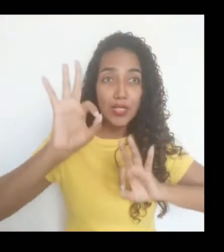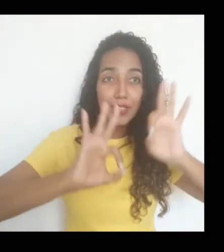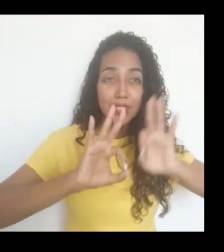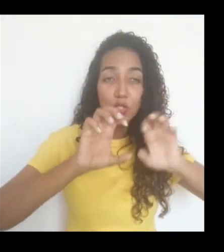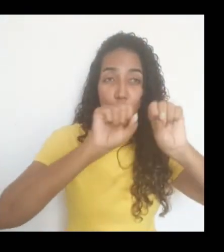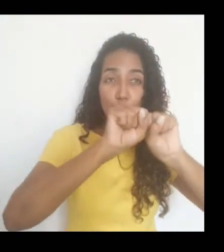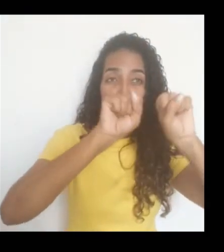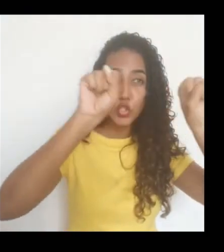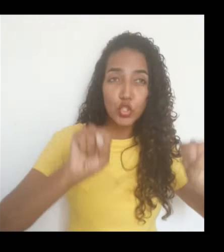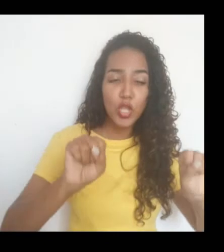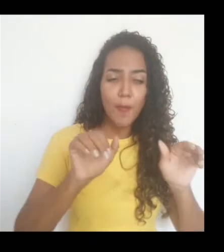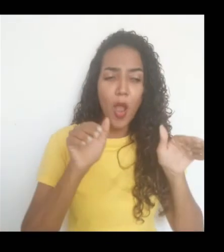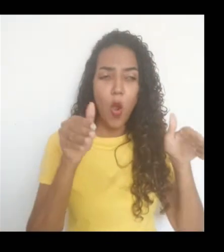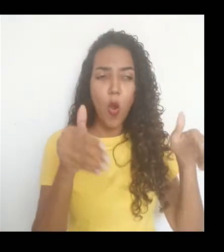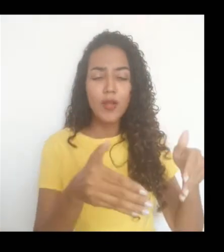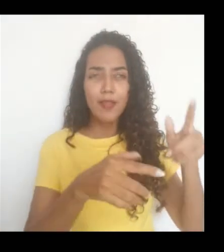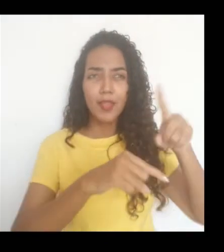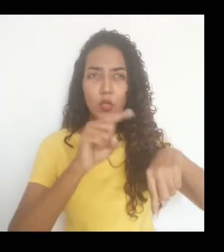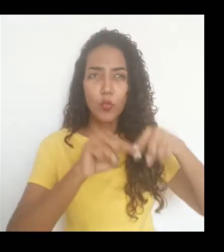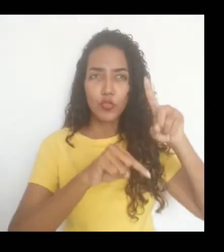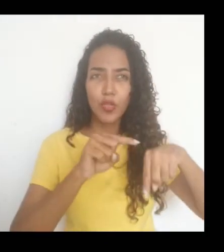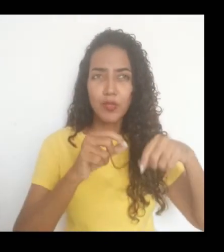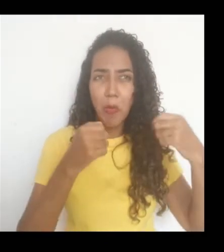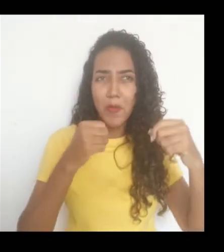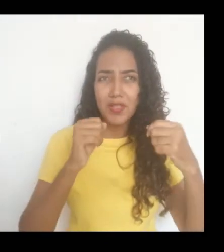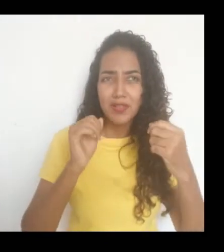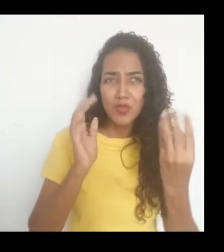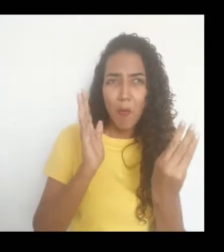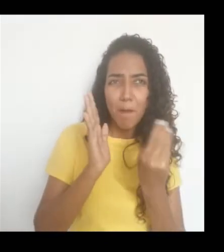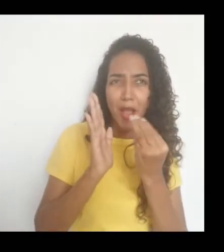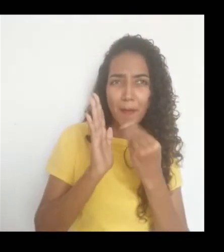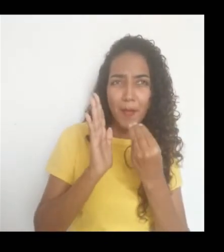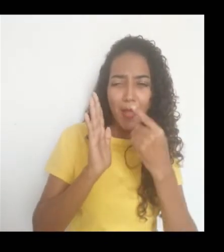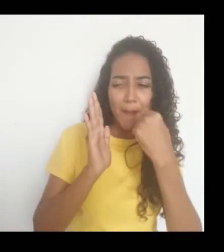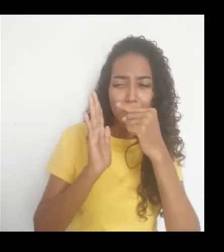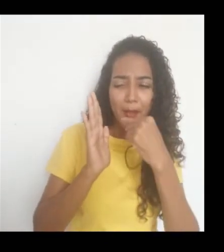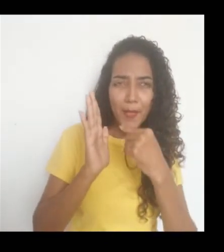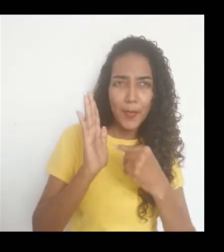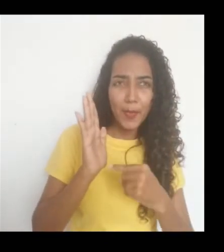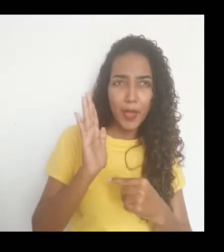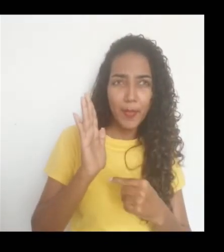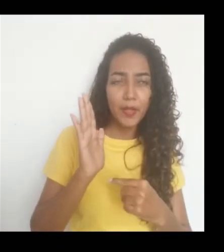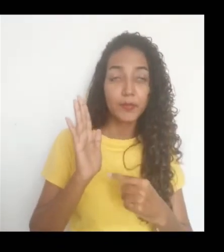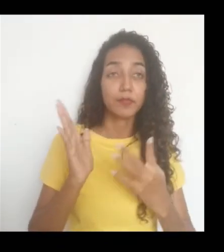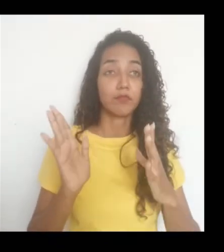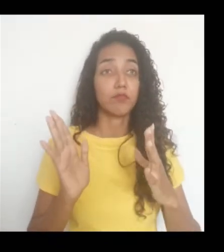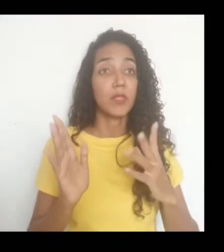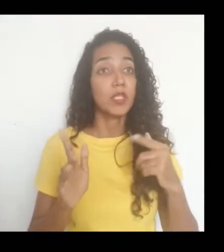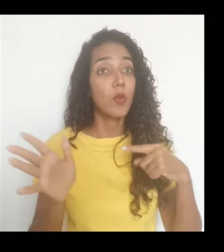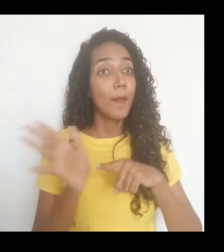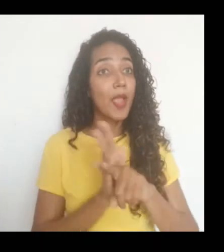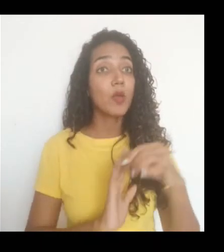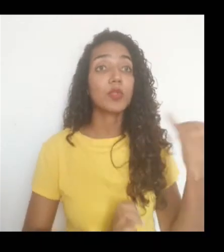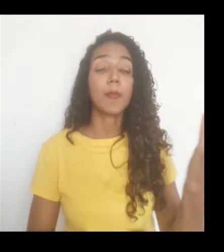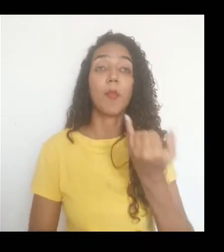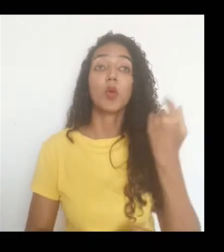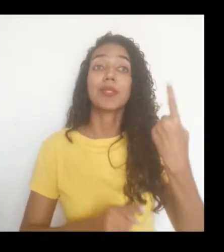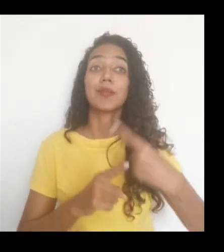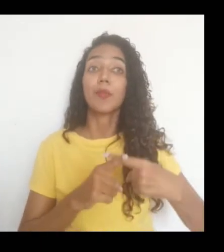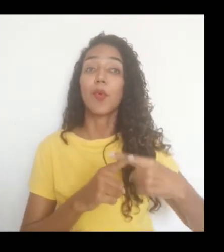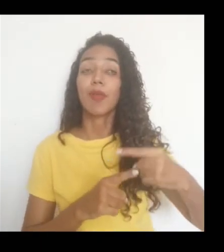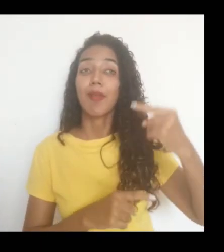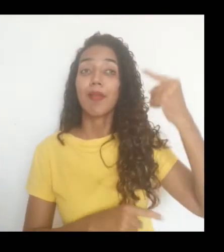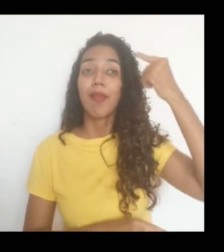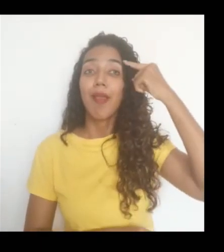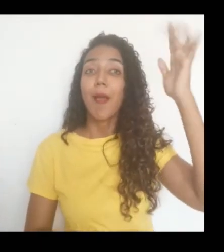muito importante, porque diz respeito ao nosso processo de abstração. A resposta para ela é não.